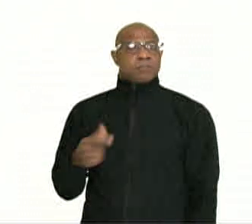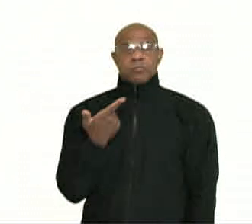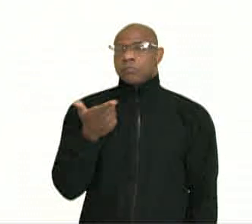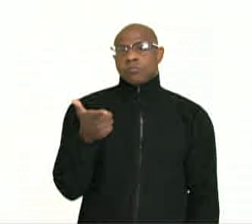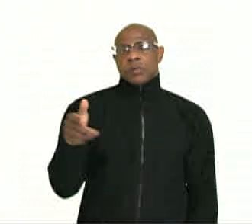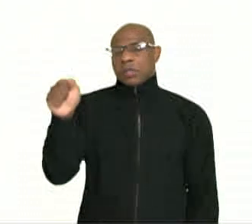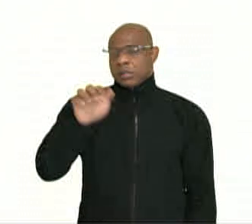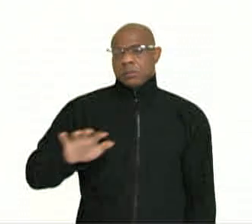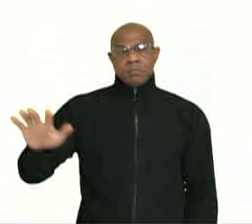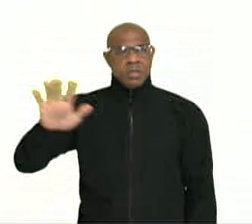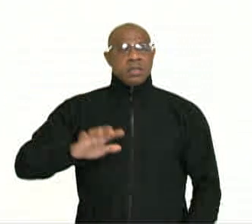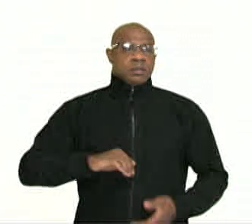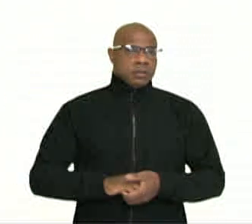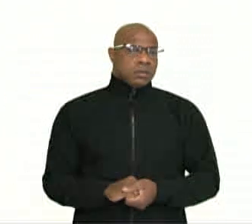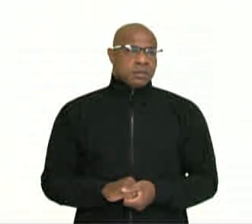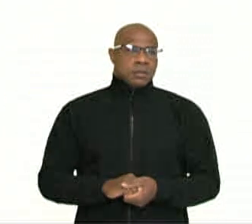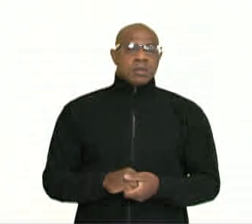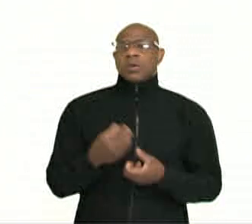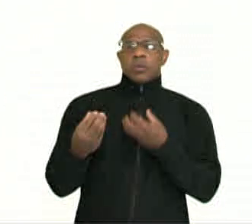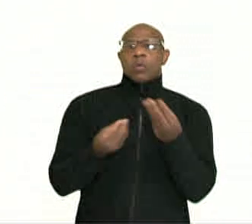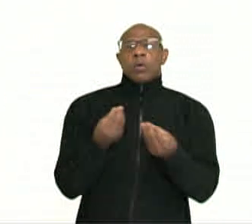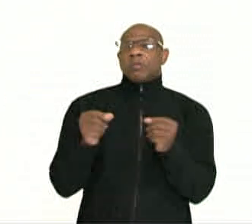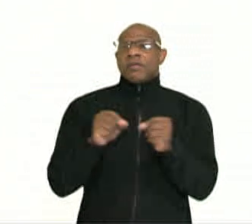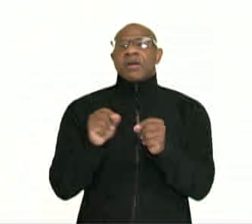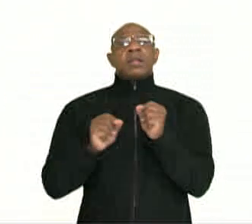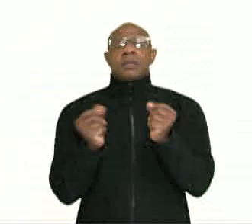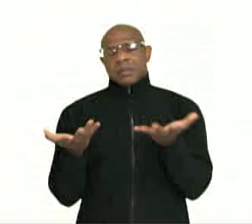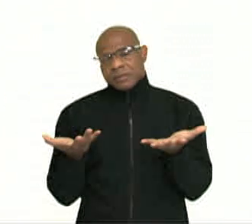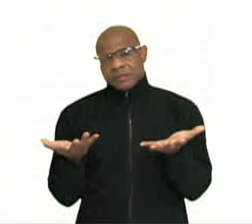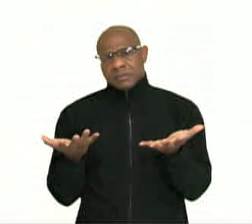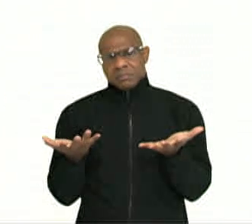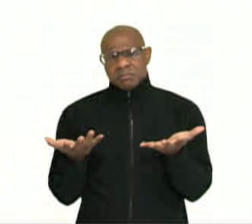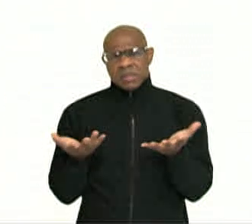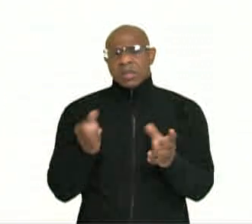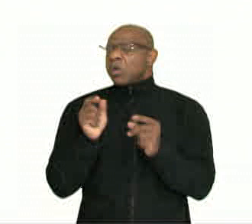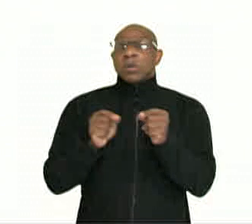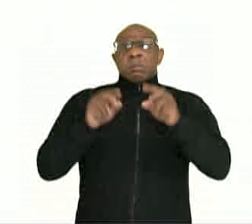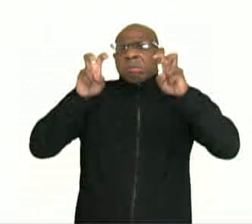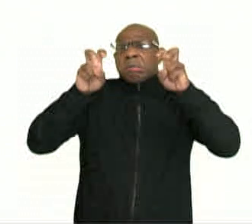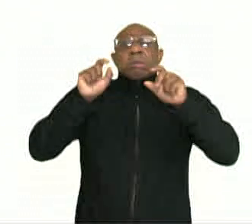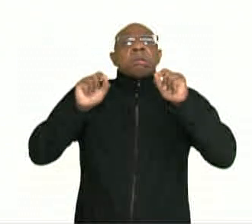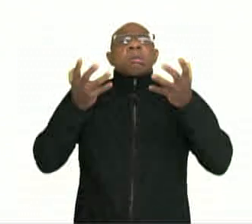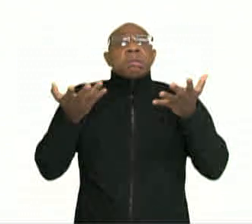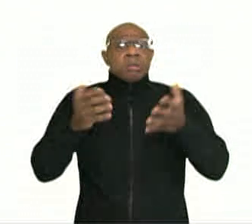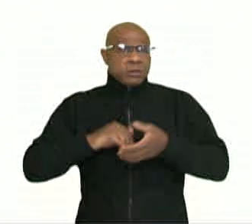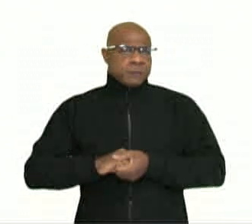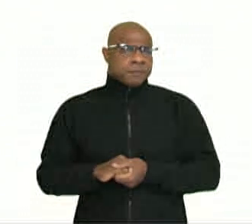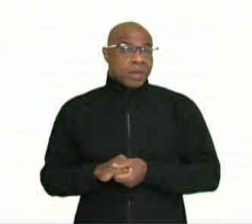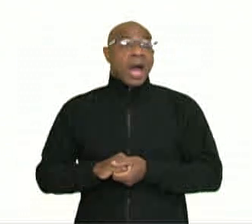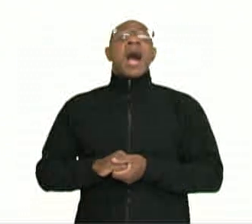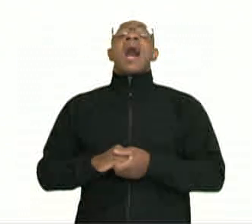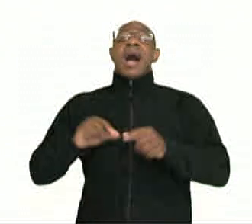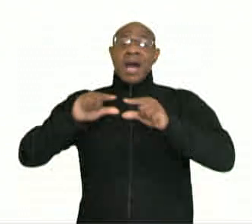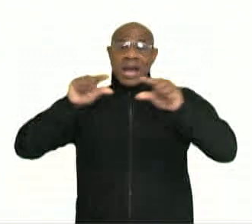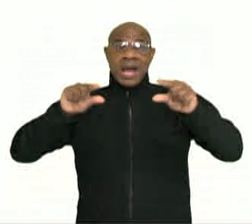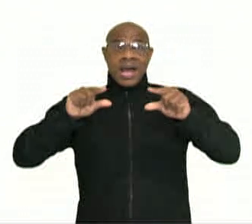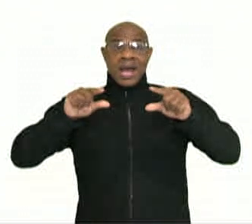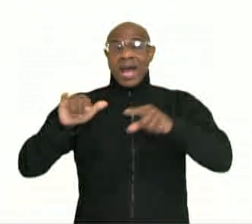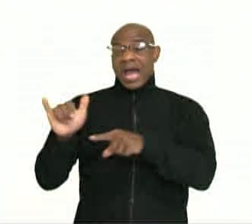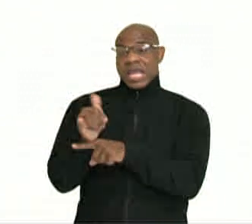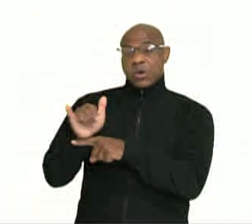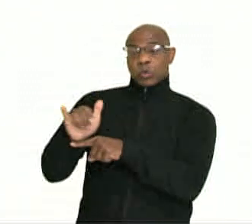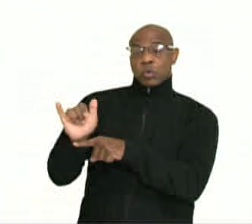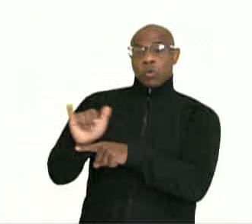imagem. Puxa vida, como é que eu vou saber do que ele está falando? Mas tem uma palavra bem conhecida. YouTuber. Já ouviu falar de